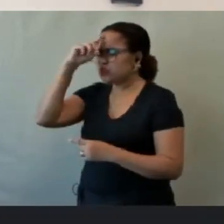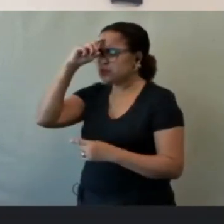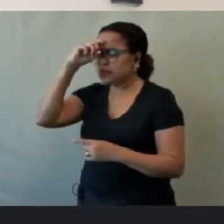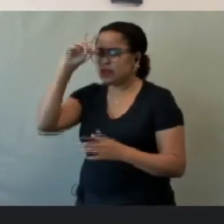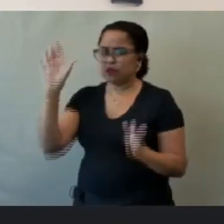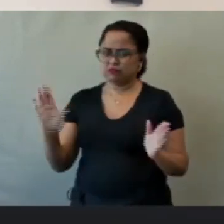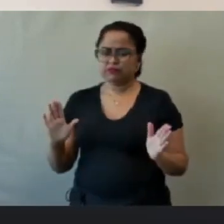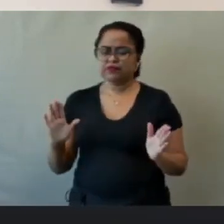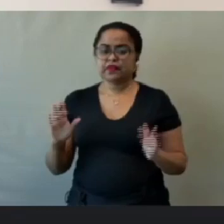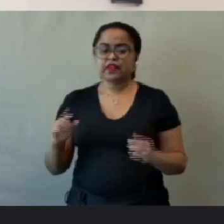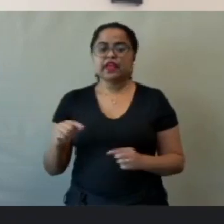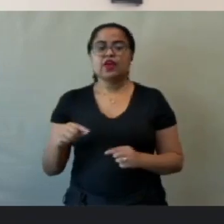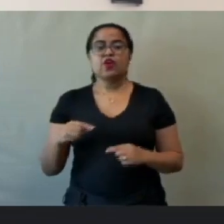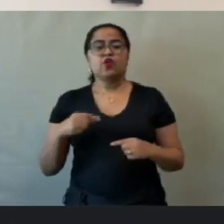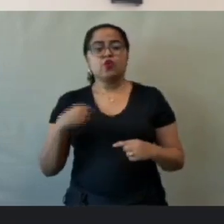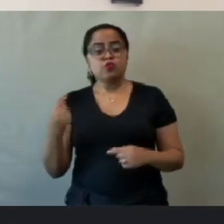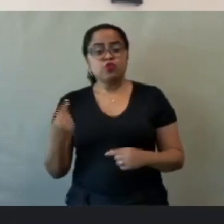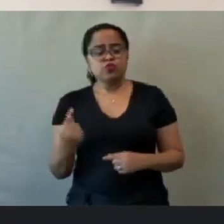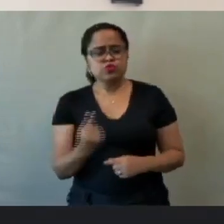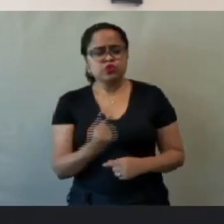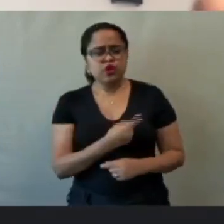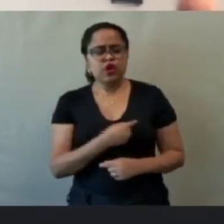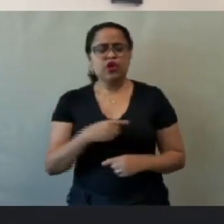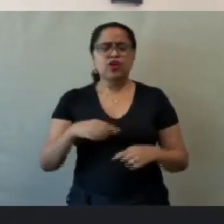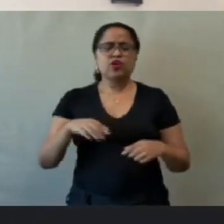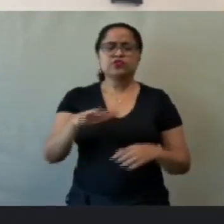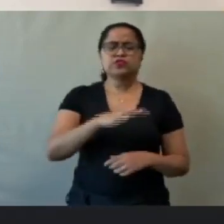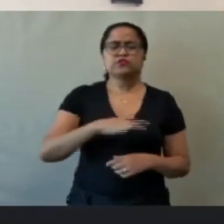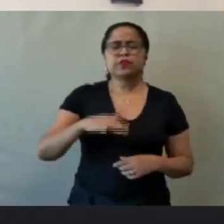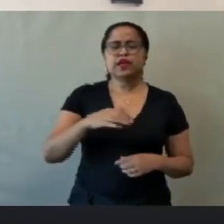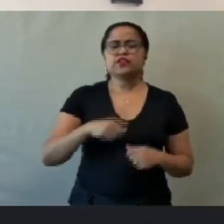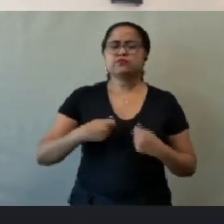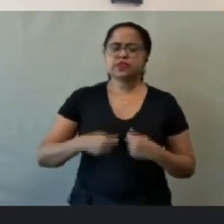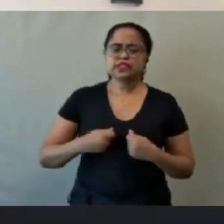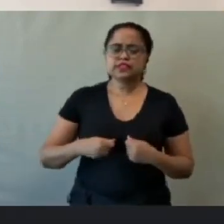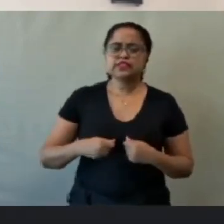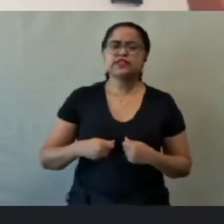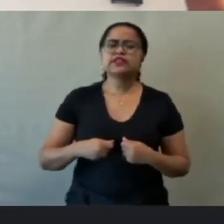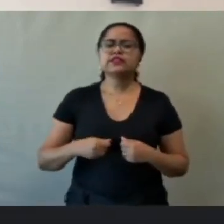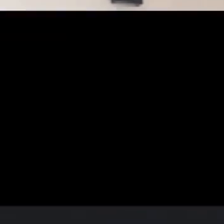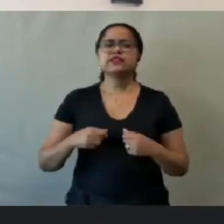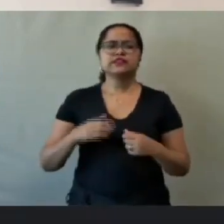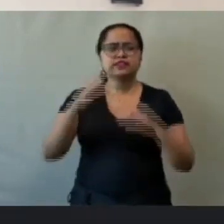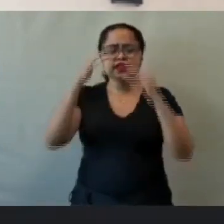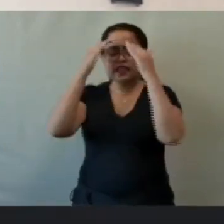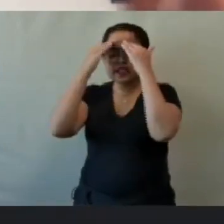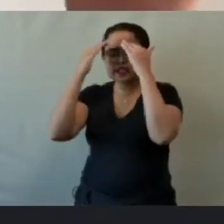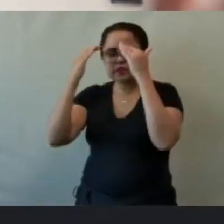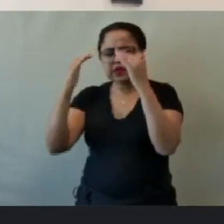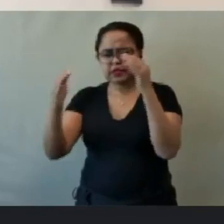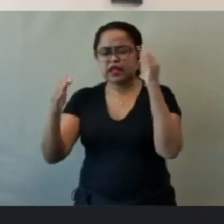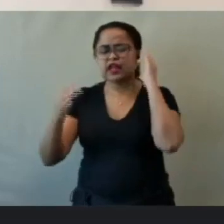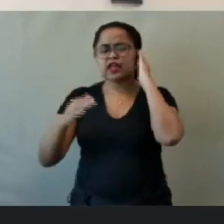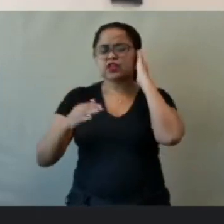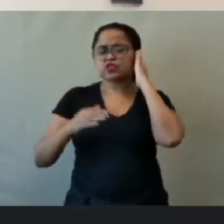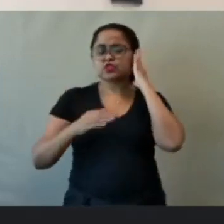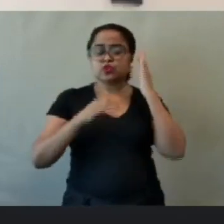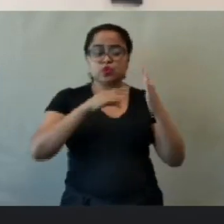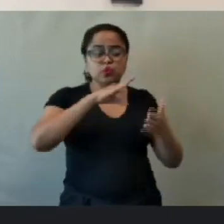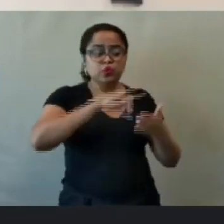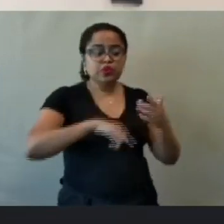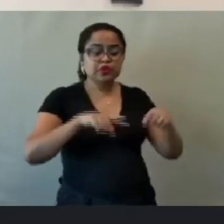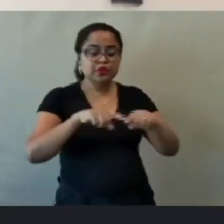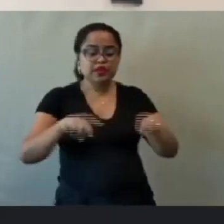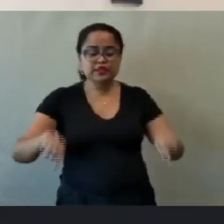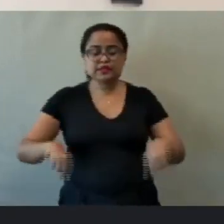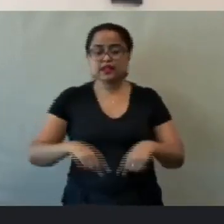espaço precisa ser respeitado. Precisa ser respeitada a autonomia do professor diante do currículo, diante da sala de aula. Nós não queremos